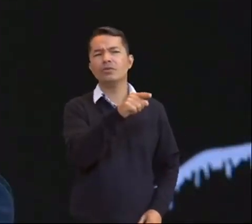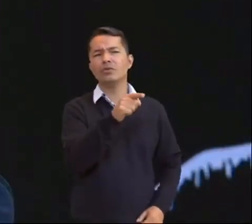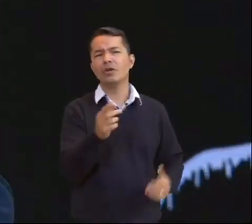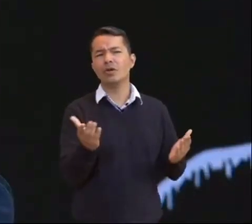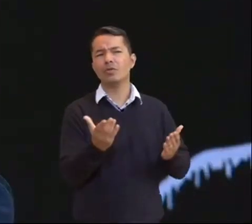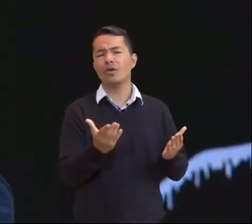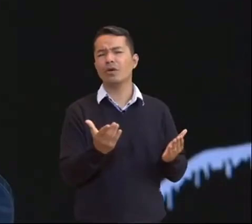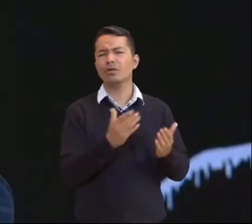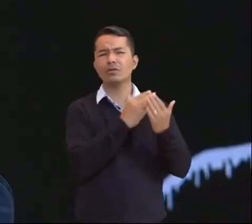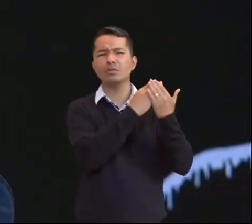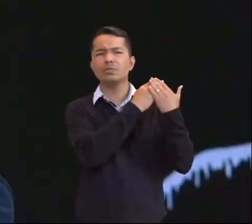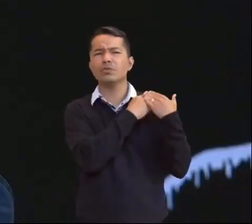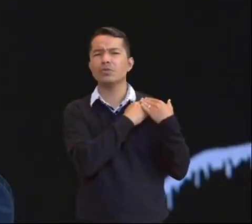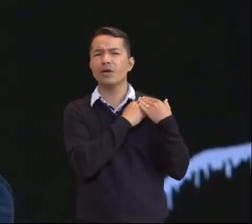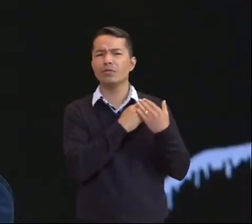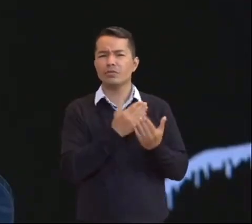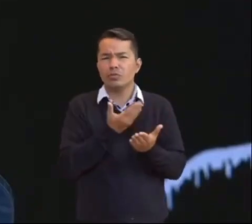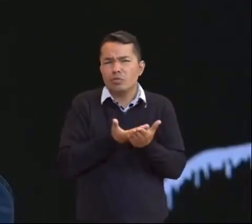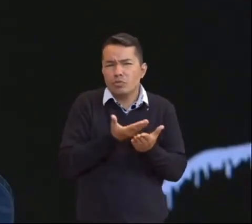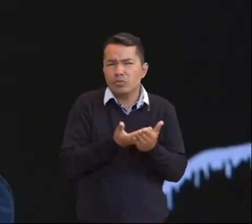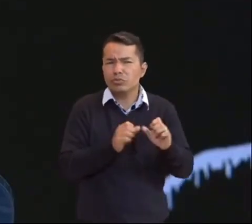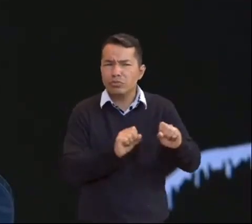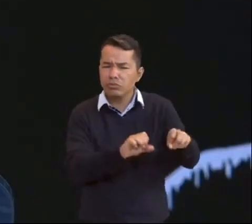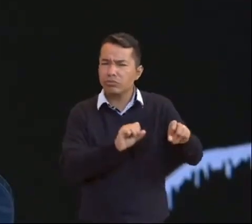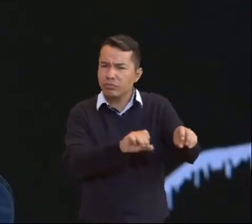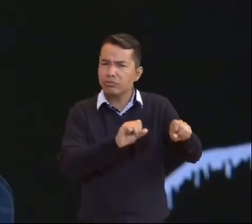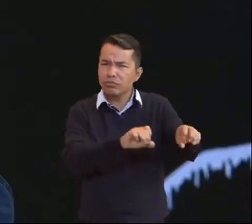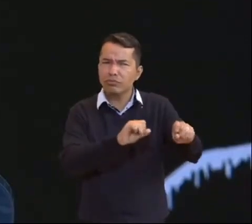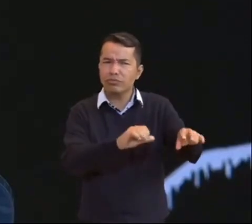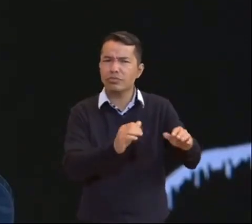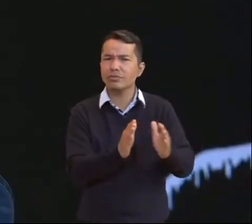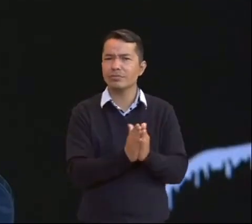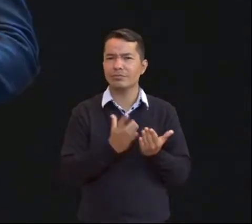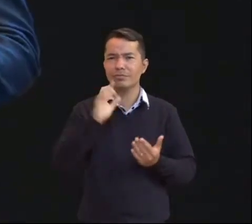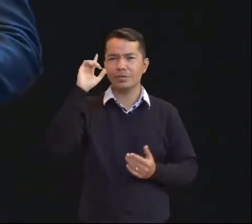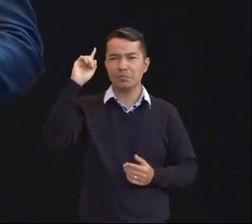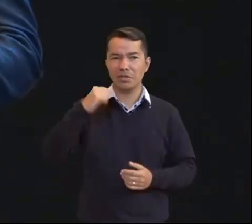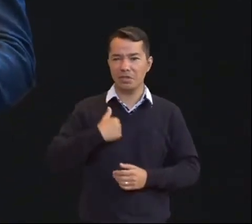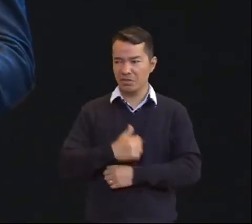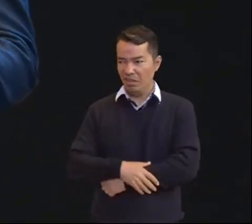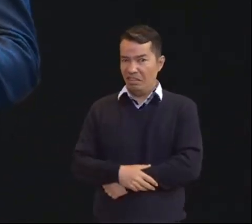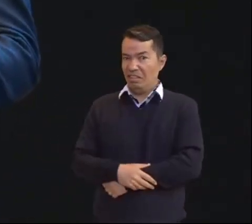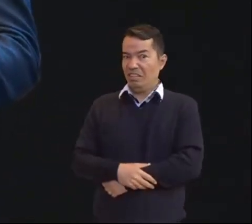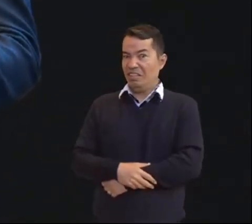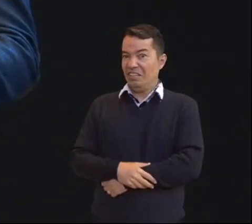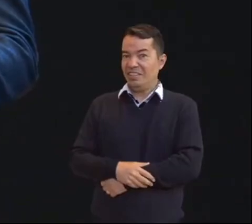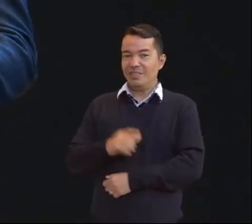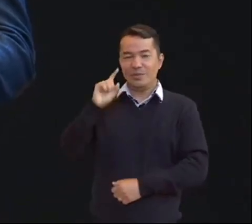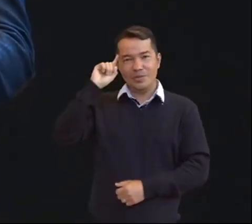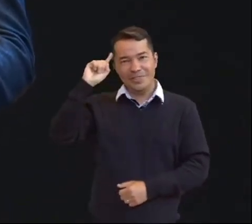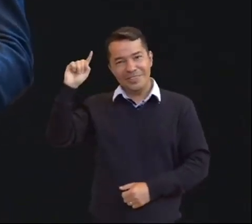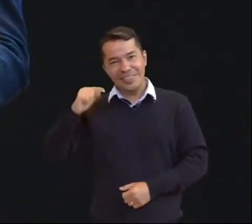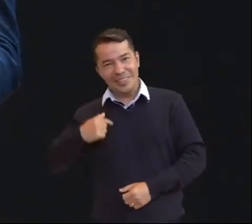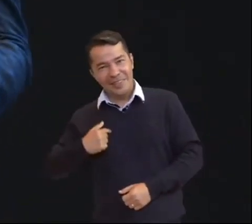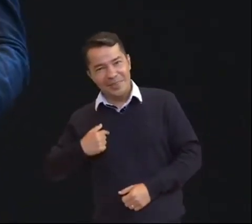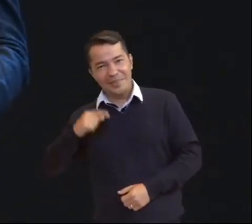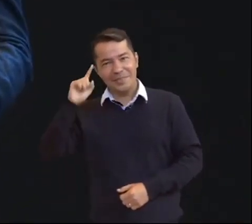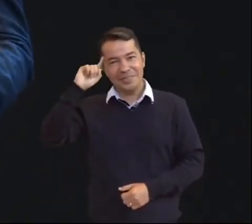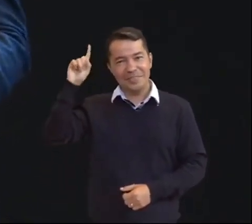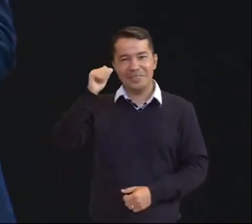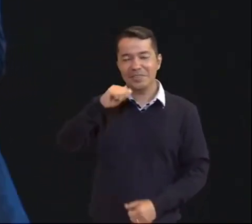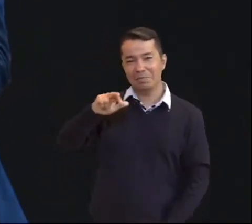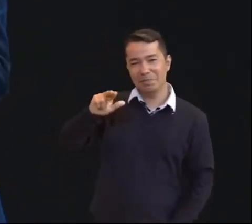férias. Eu lembro, eu pegava o texto, era um dia eu, um dia minha irmã, e eu